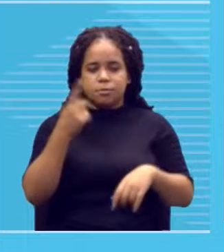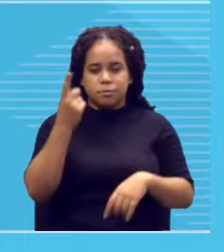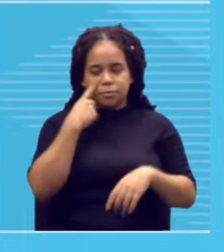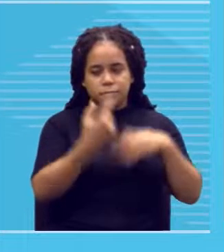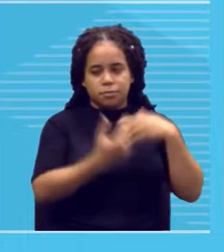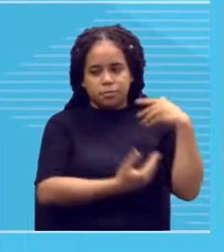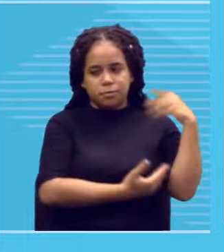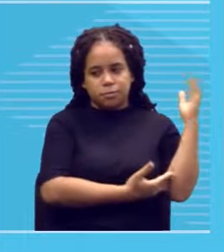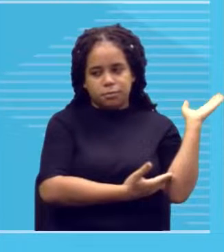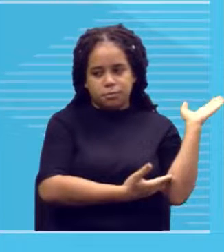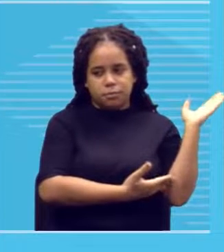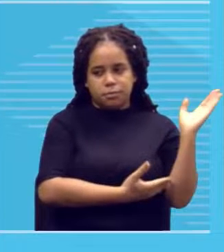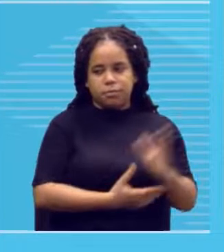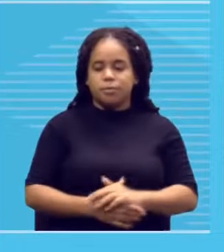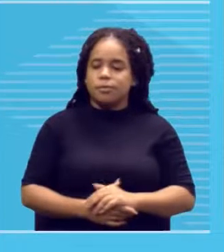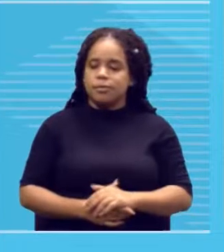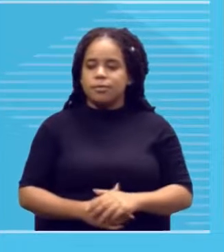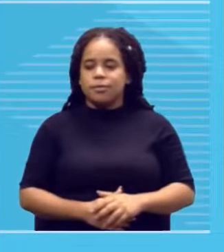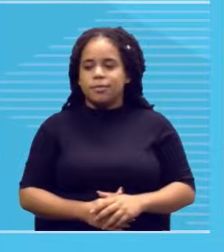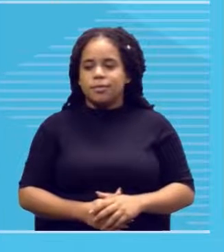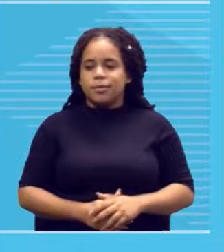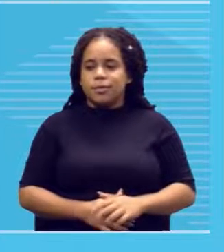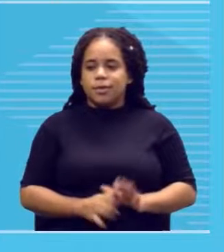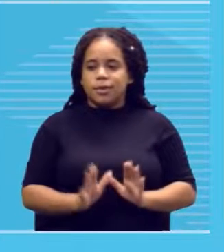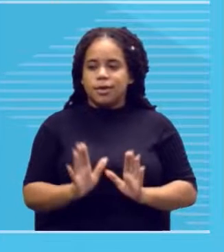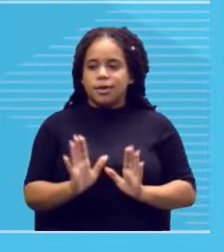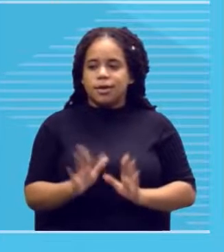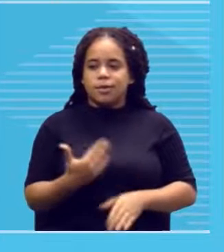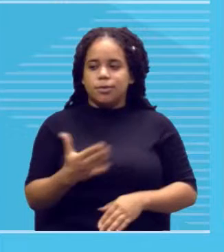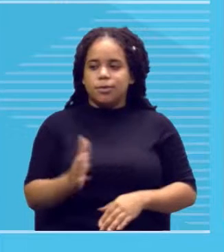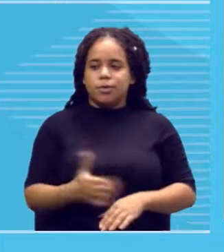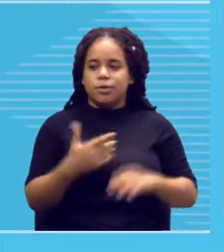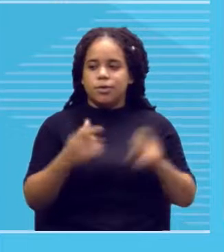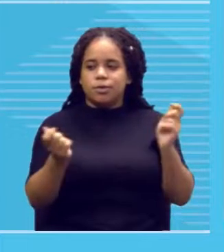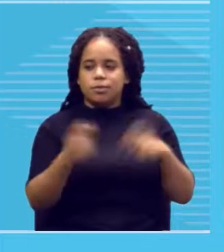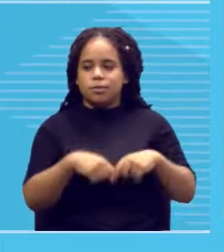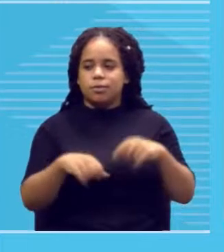pi centímetros quadrados essa aqui gente ó